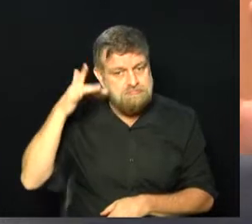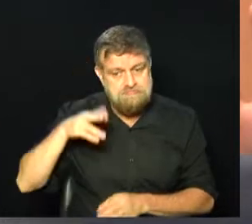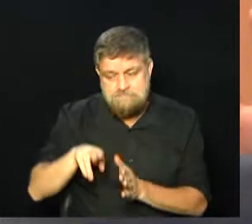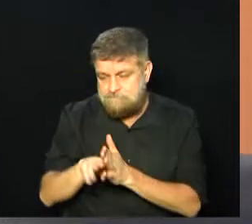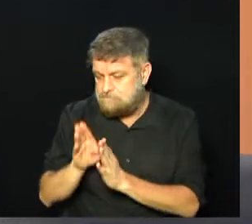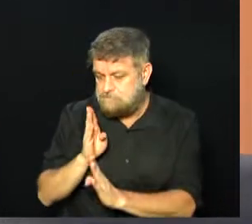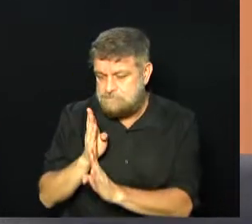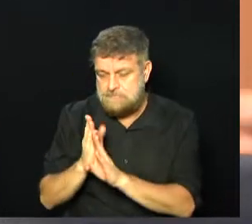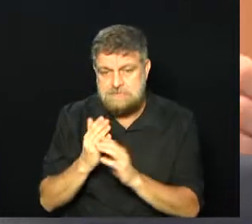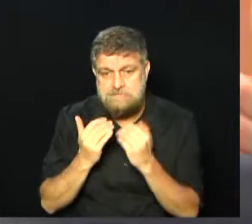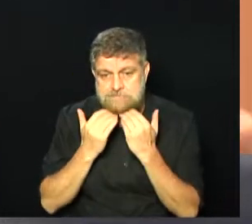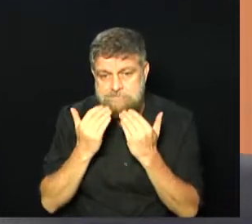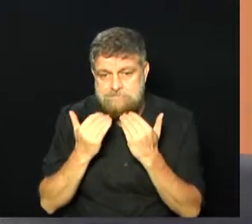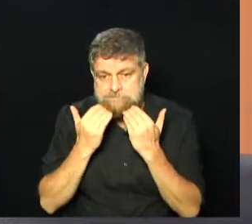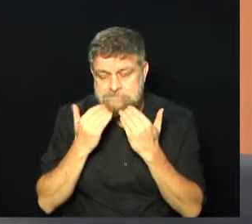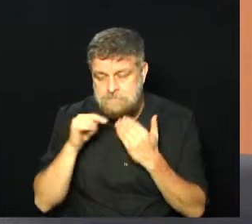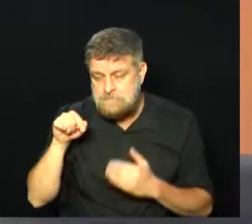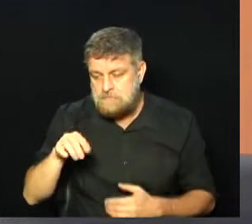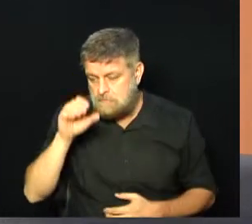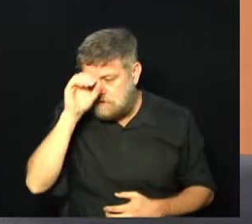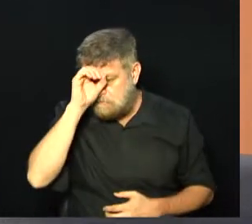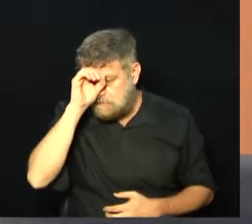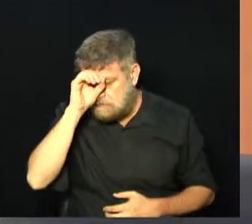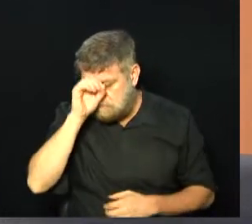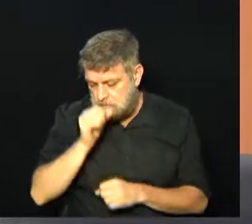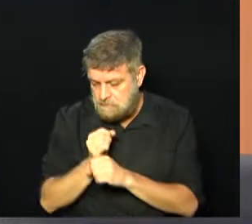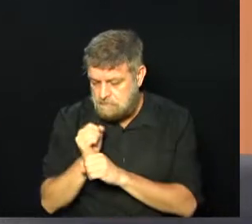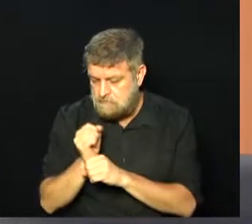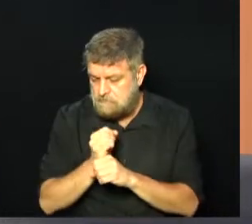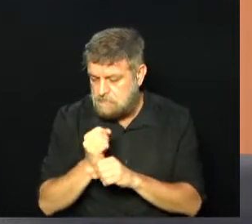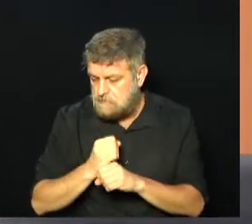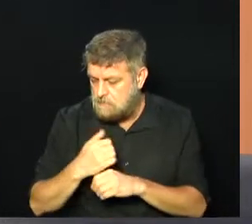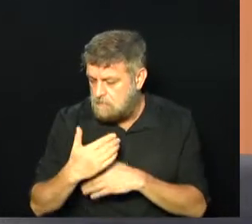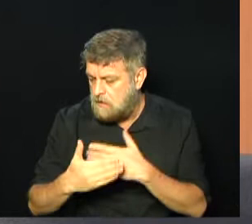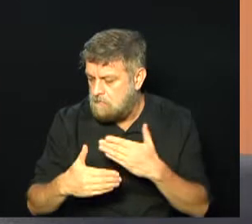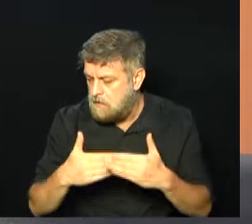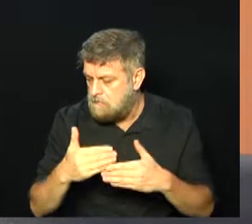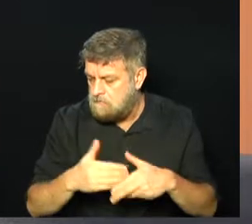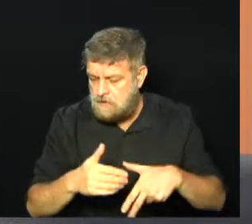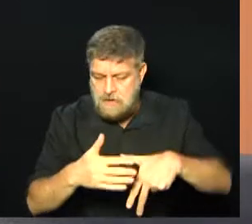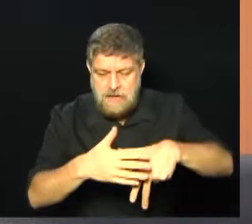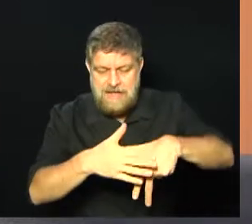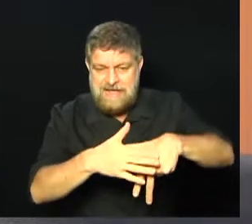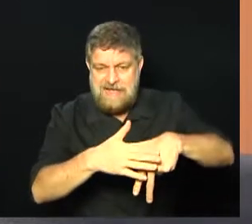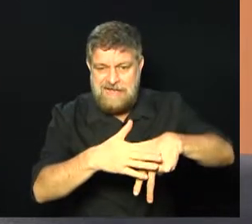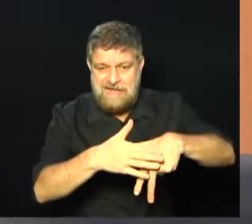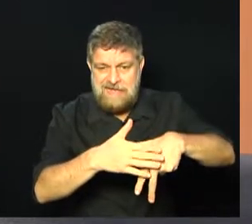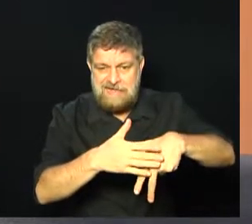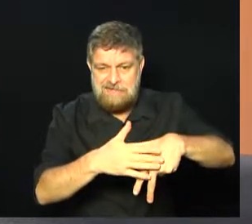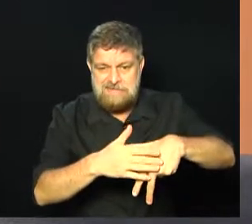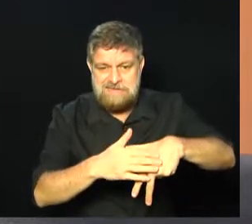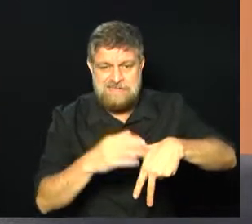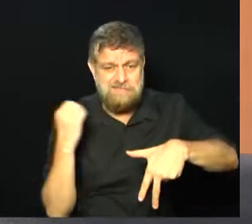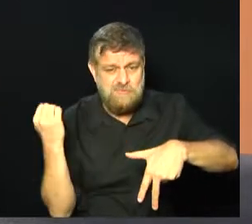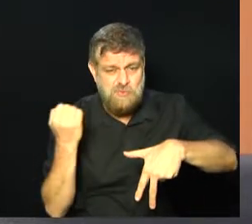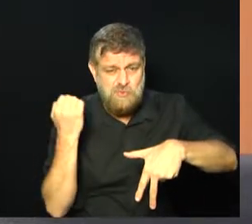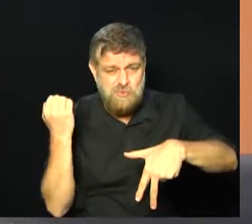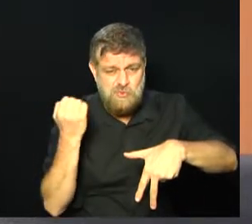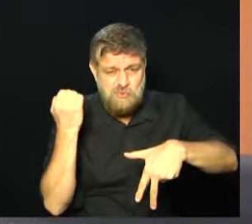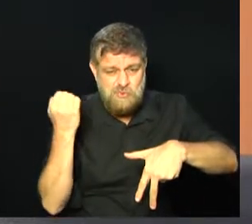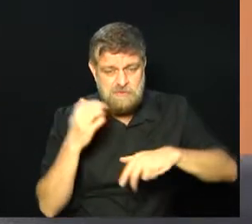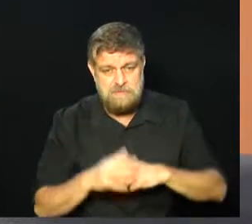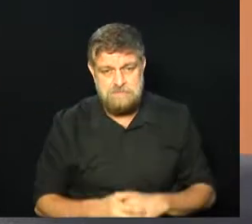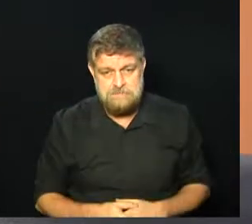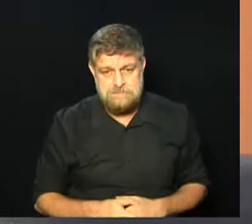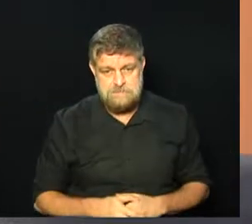diagnosticados. Podemos ser diagnosticados no ano seguinte ou, muitas vezes, anos depois, com a doença já avançada. Então, a